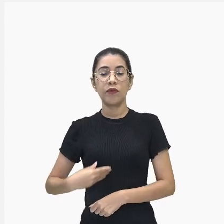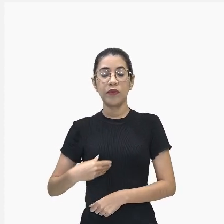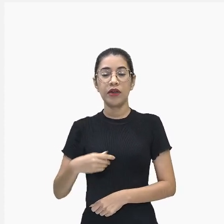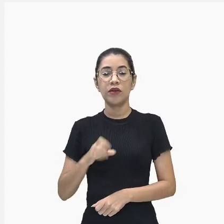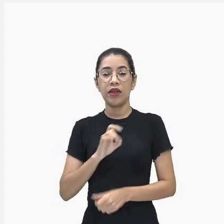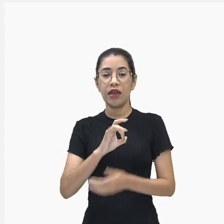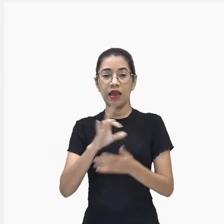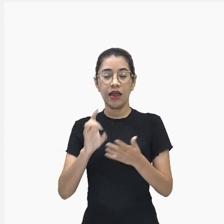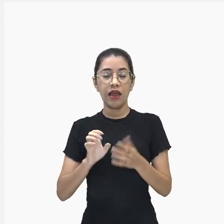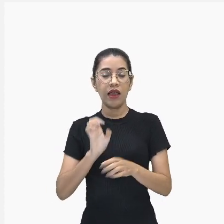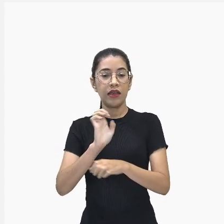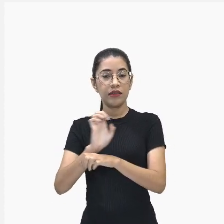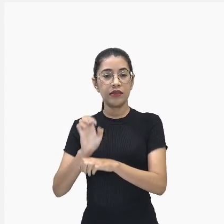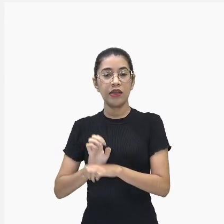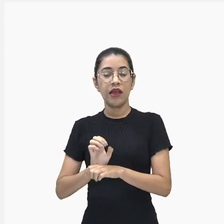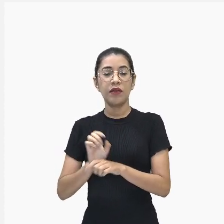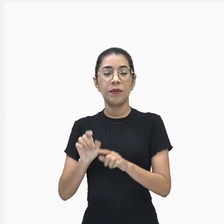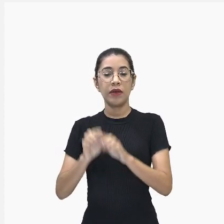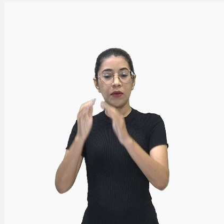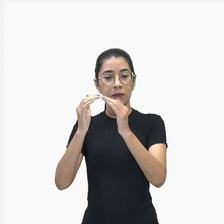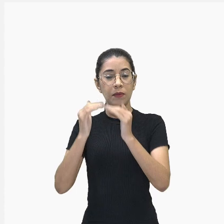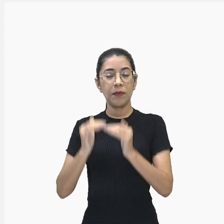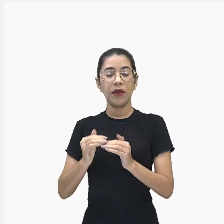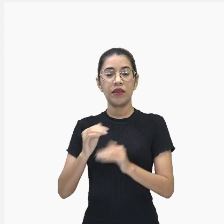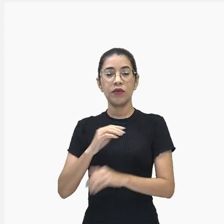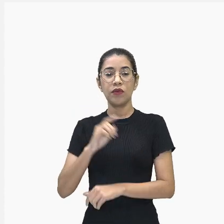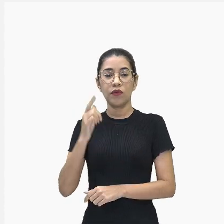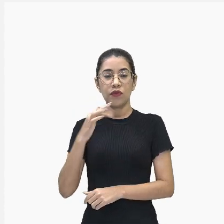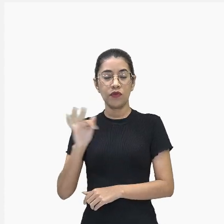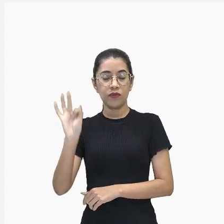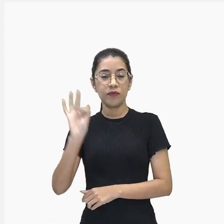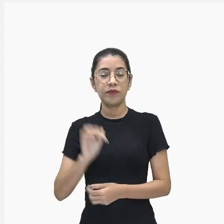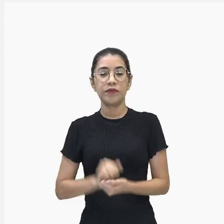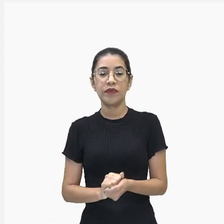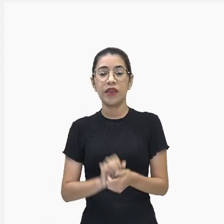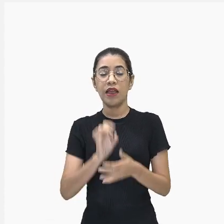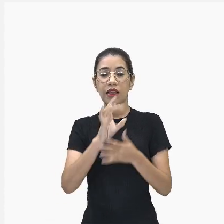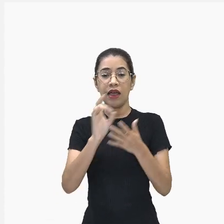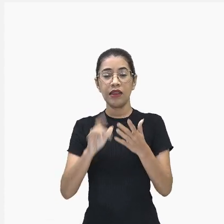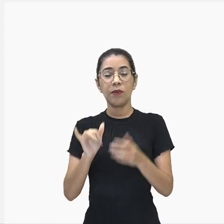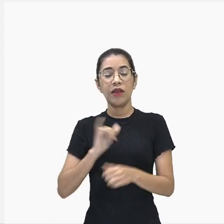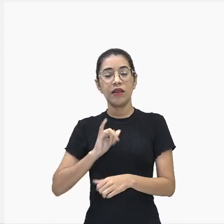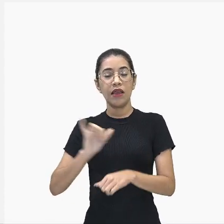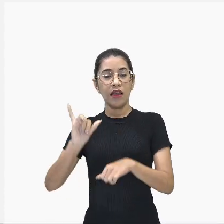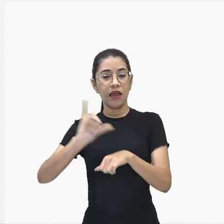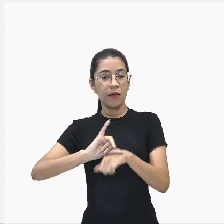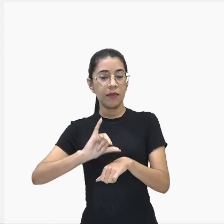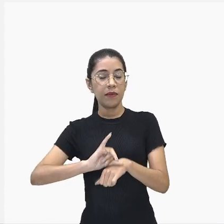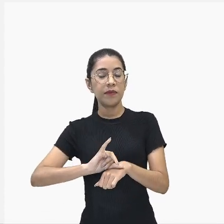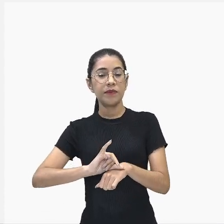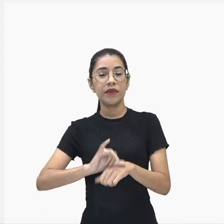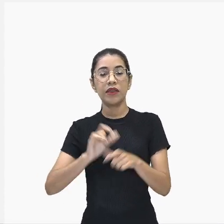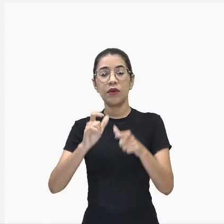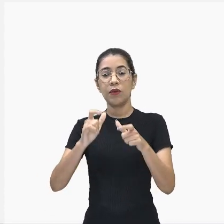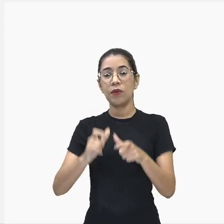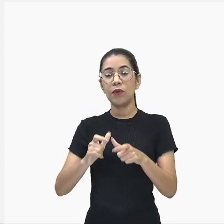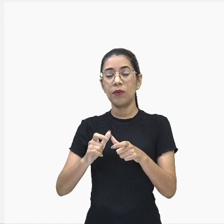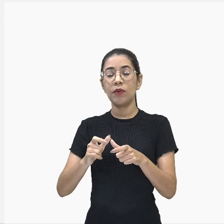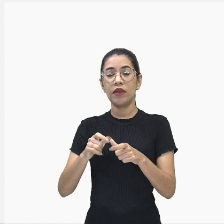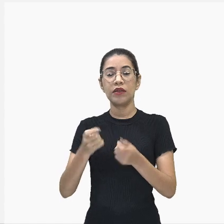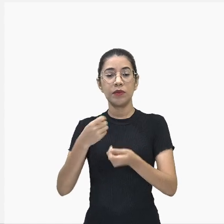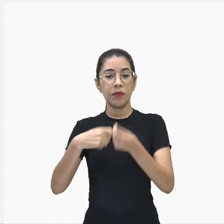que estão subordinados ao governo federal. Cada estado possui uma capital, onde está instalada a sua